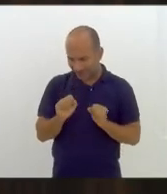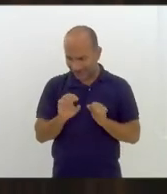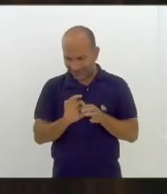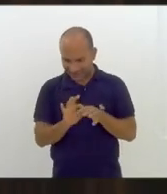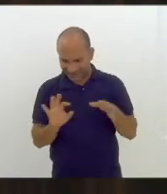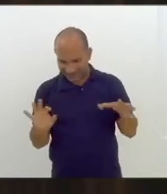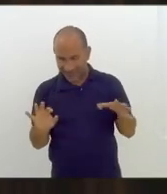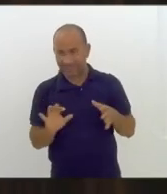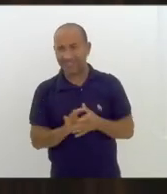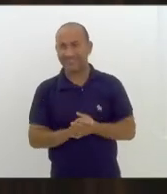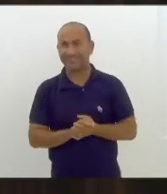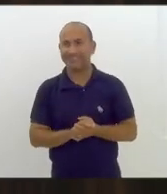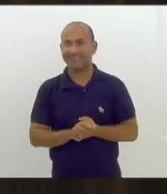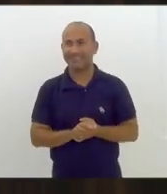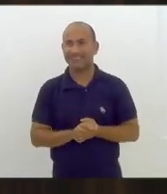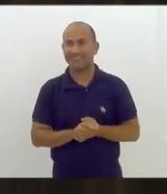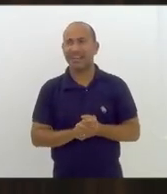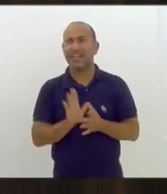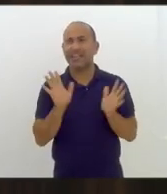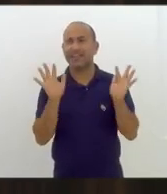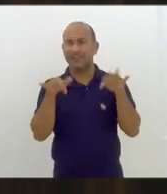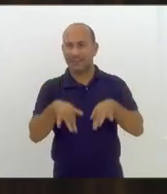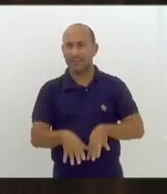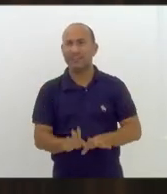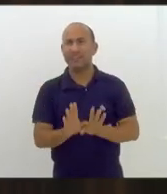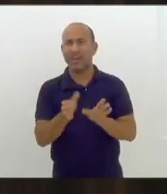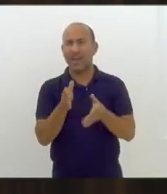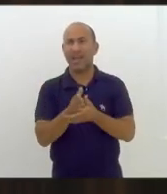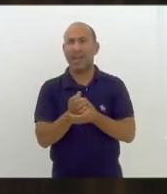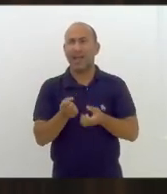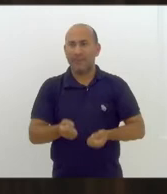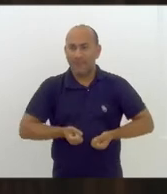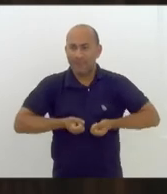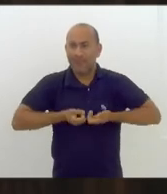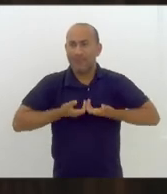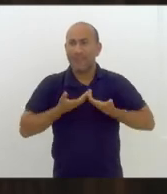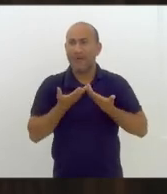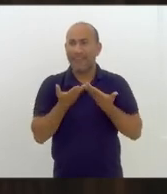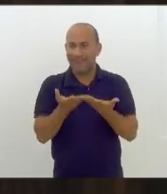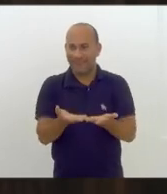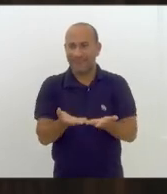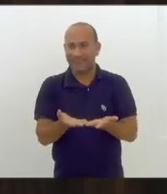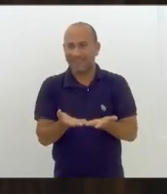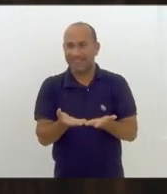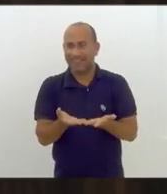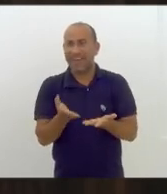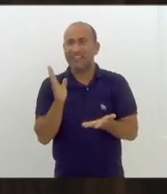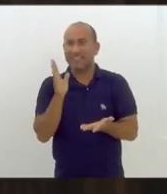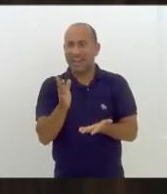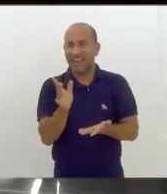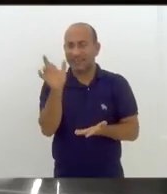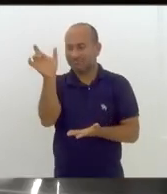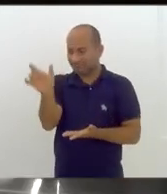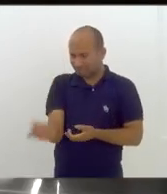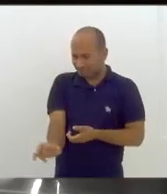está no finalzinho, mas eu separei um poema. Porque, já que o senhor,